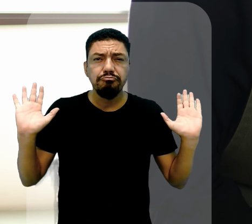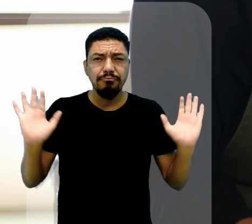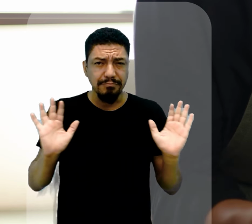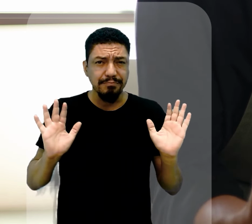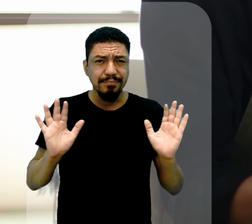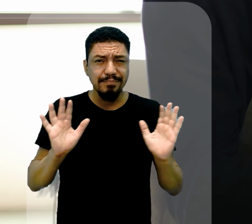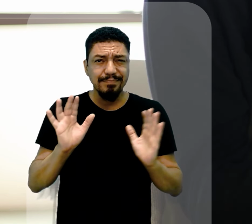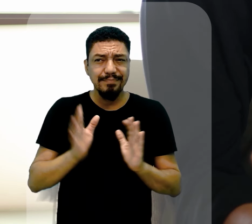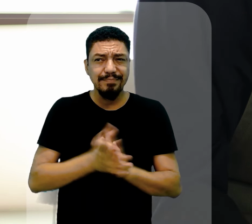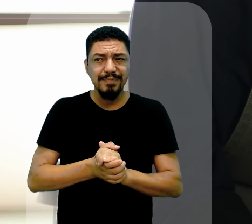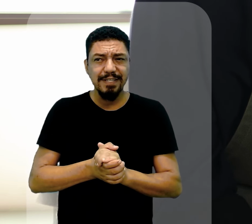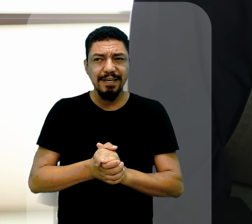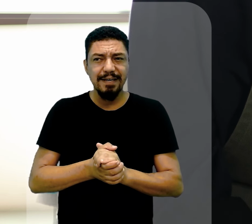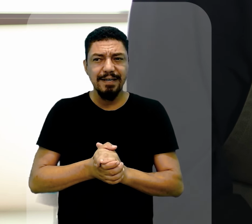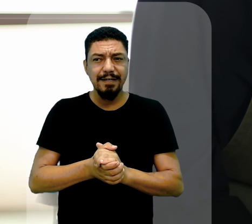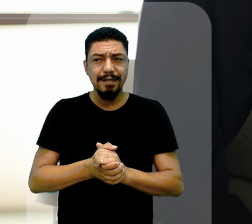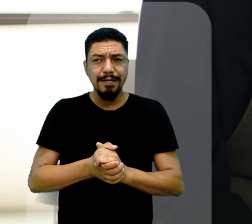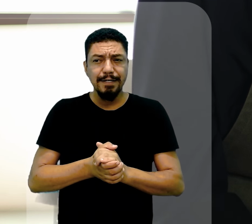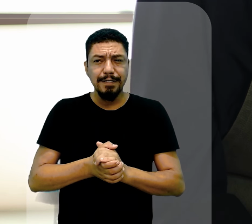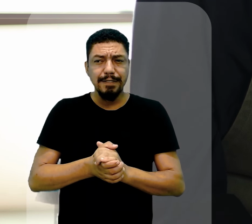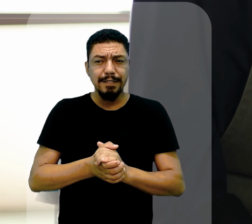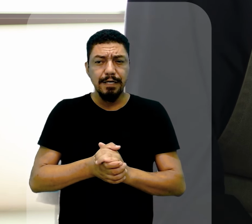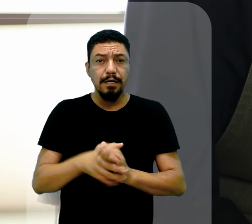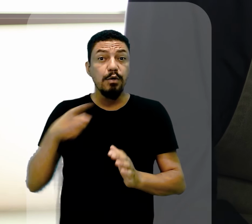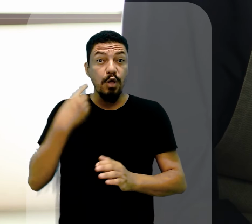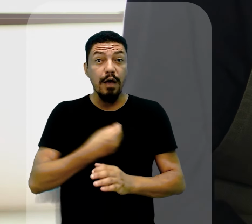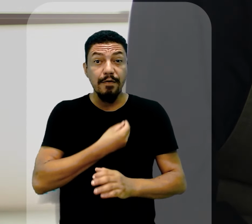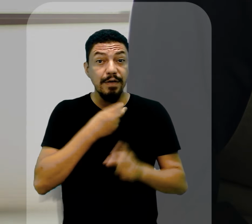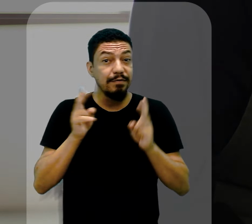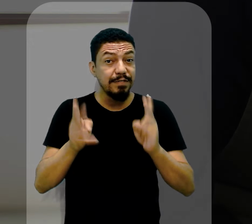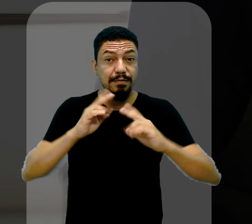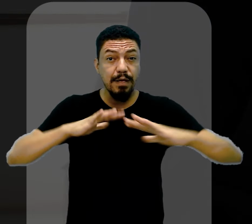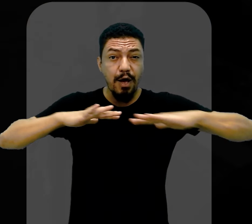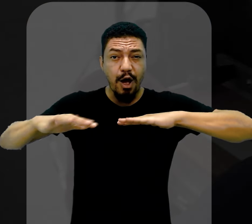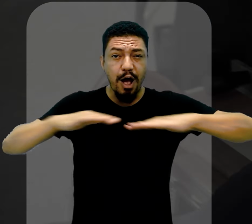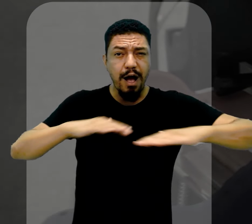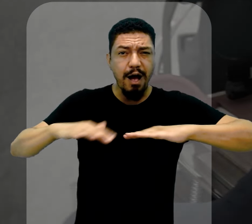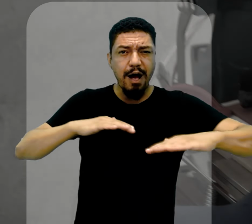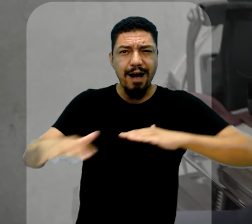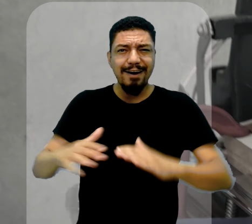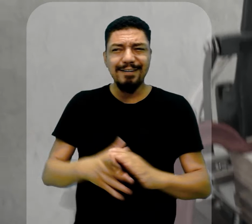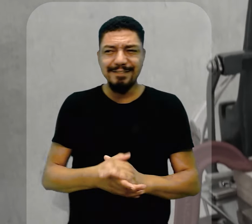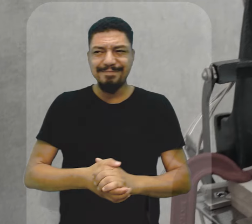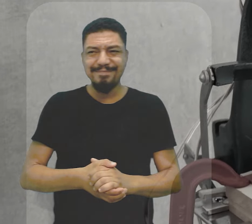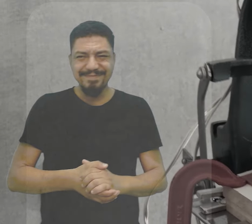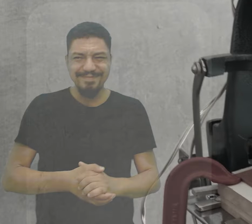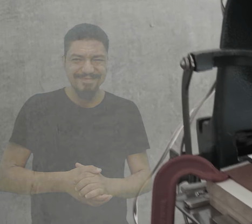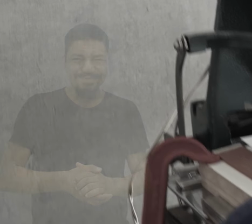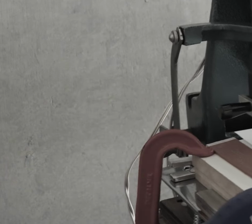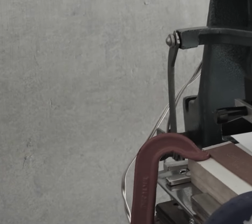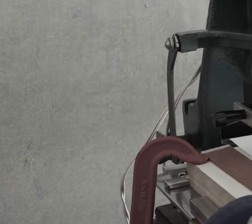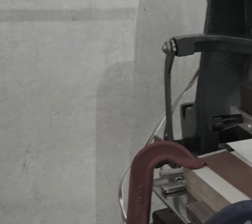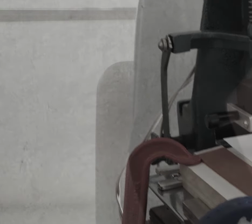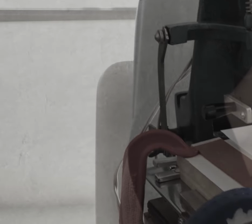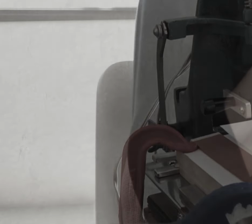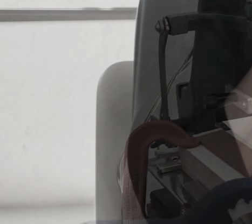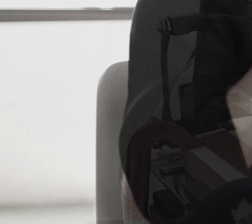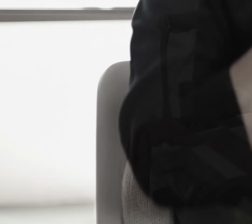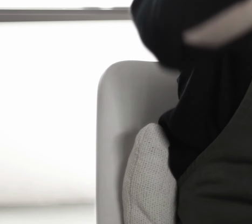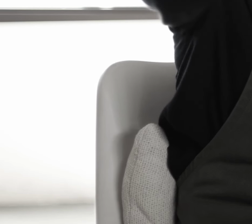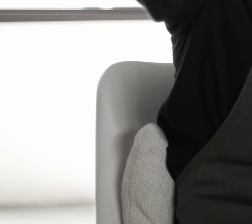né? Todos que nem estando vivo a gente está sempre em movimento. Cenas de Helena no ateliê.